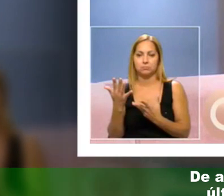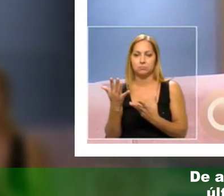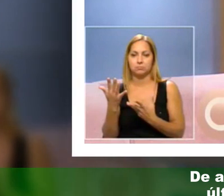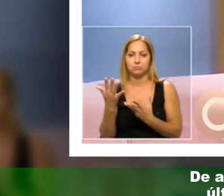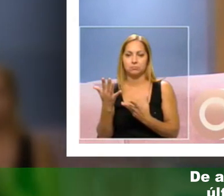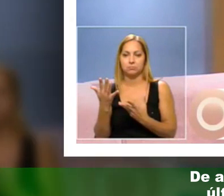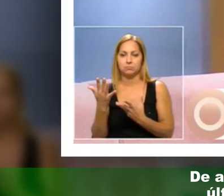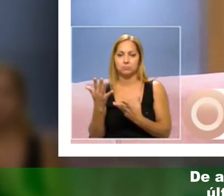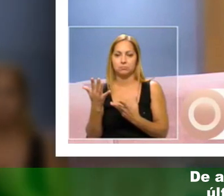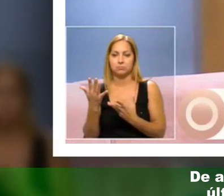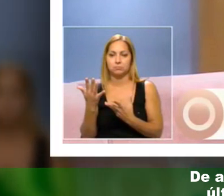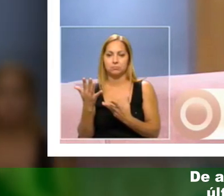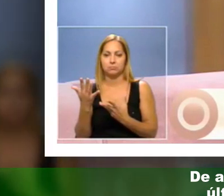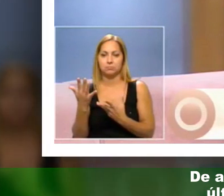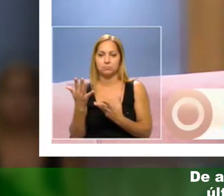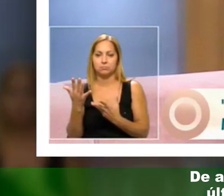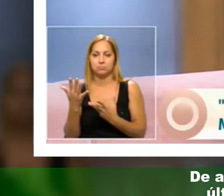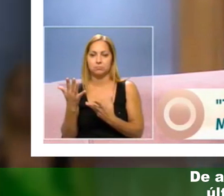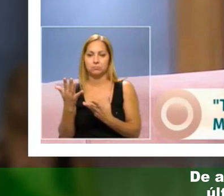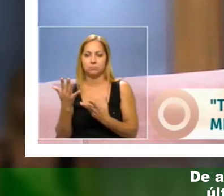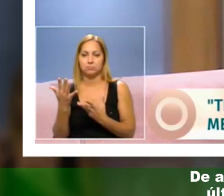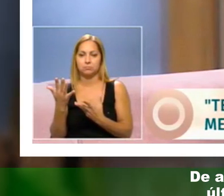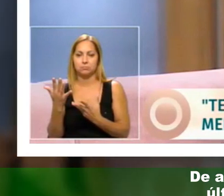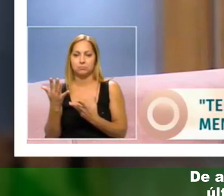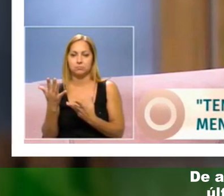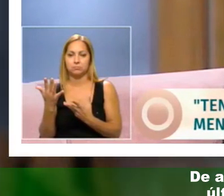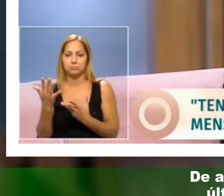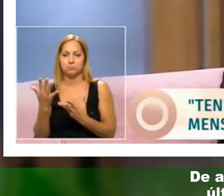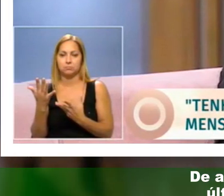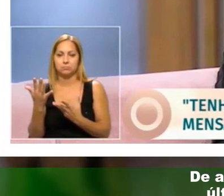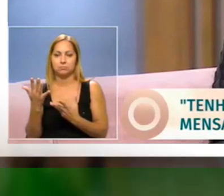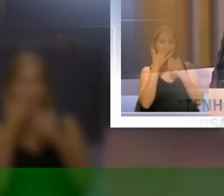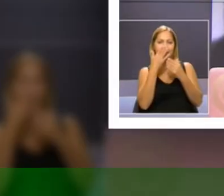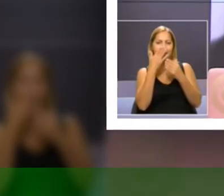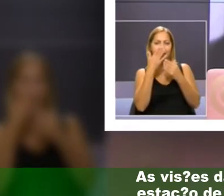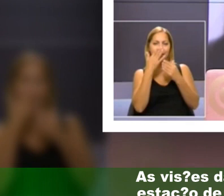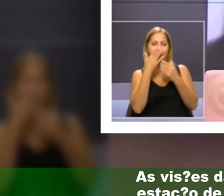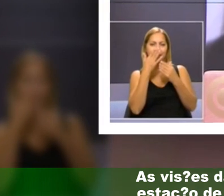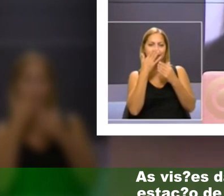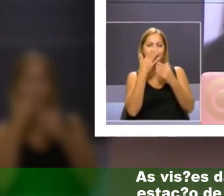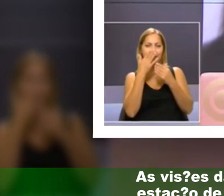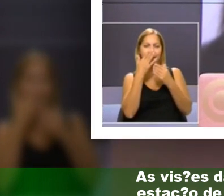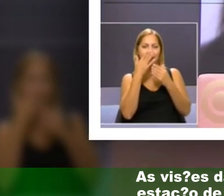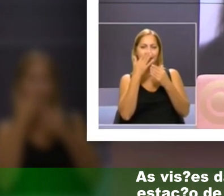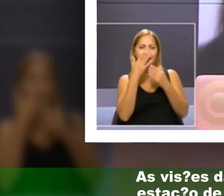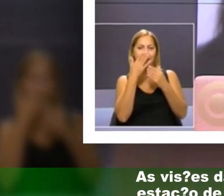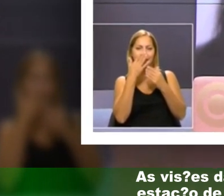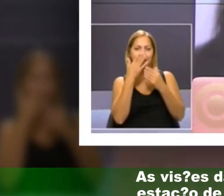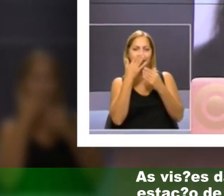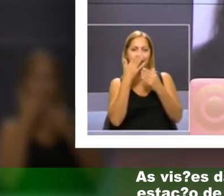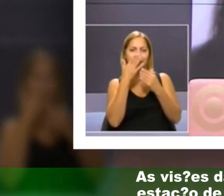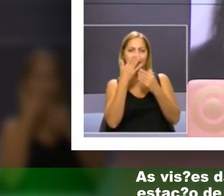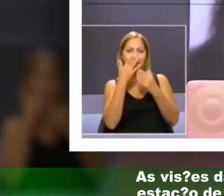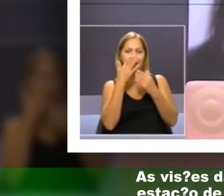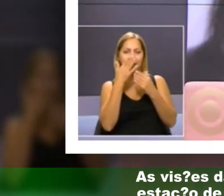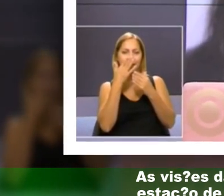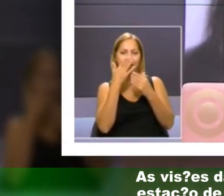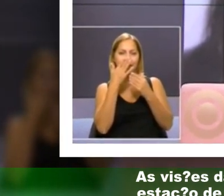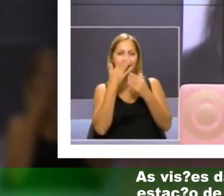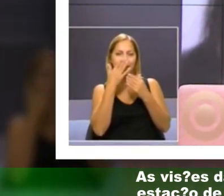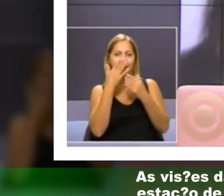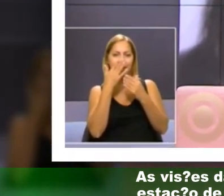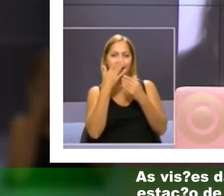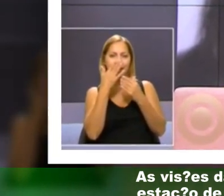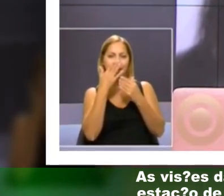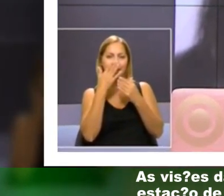desta última, 2023 será o início do caos. As visões da convidada da apresentadora da estação